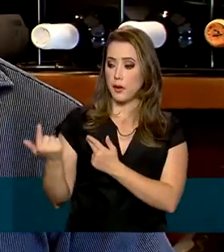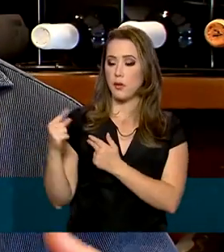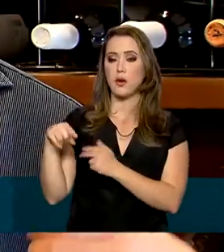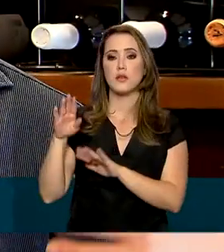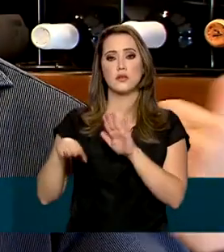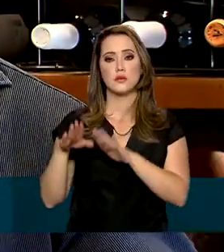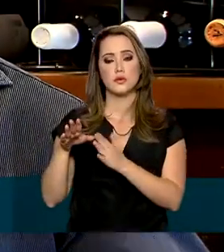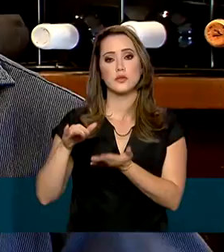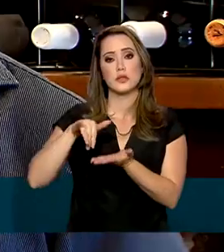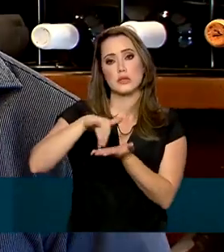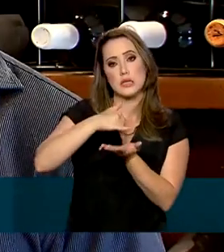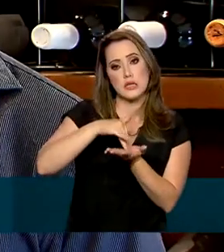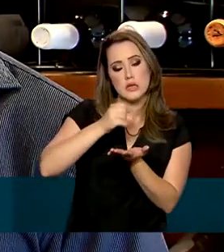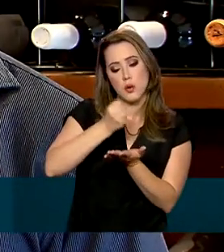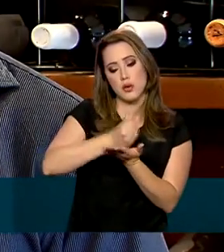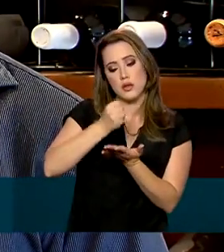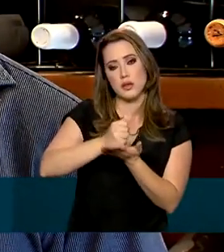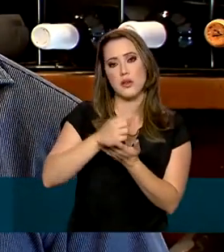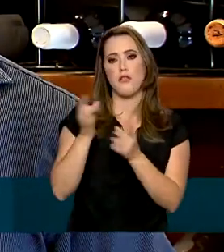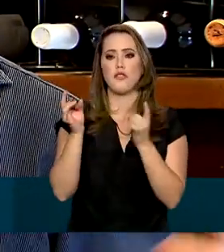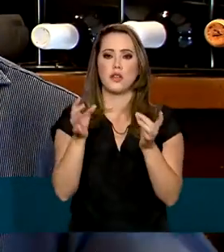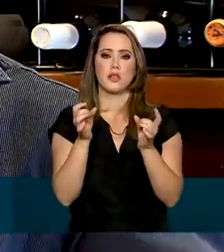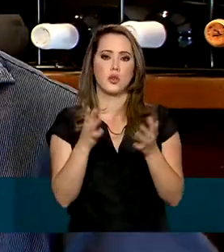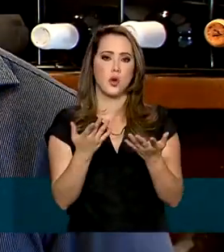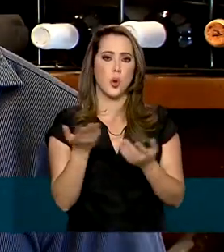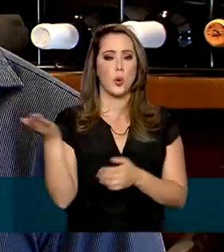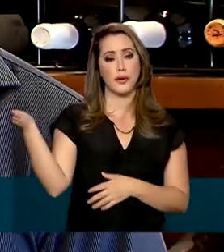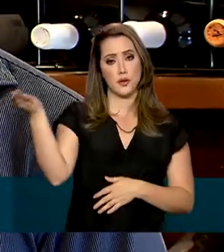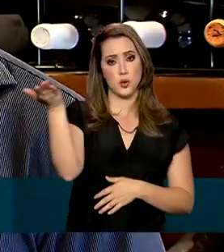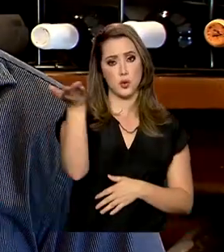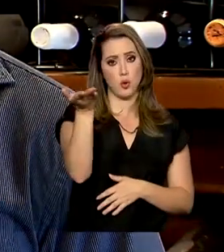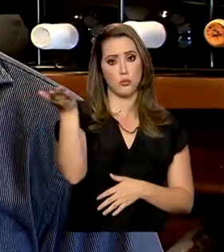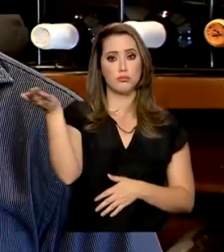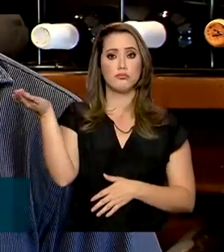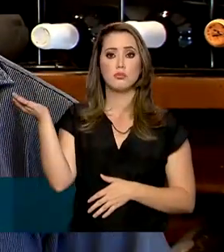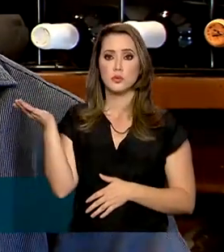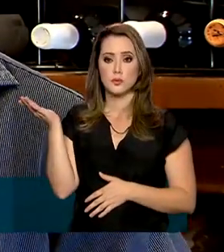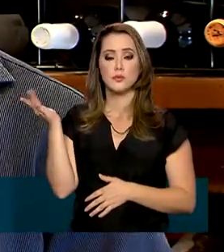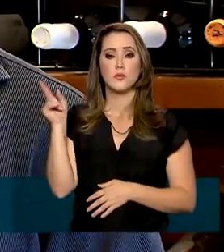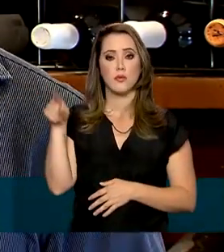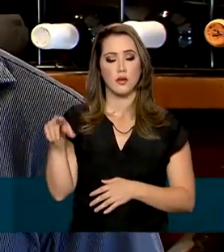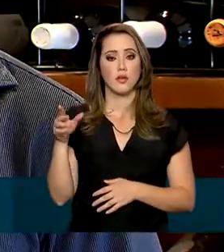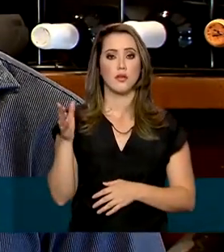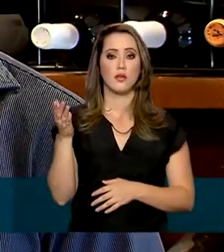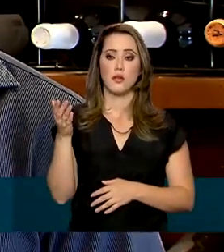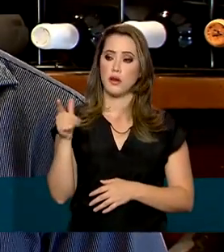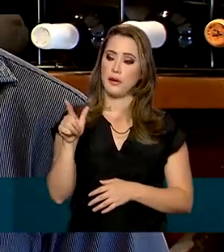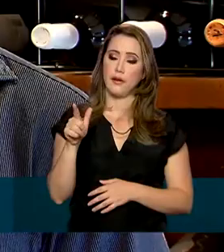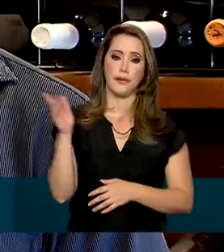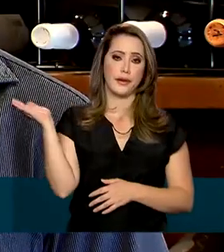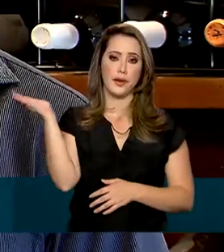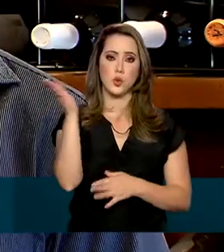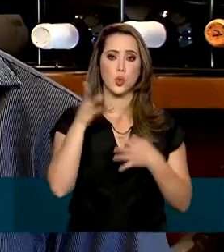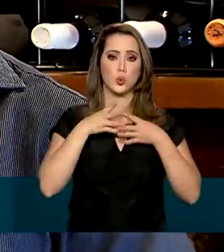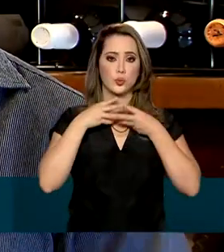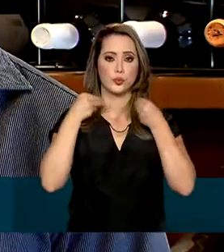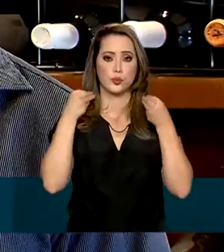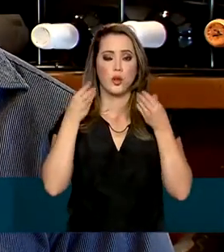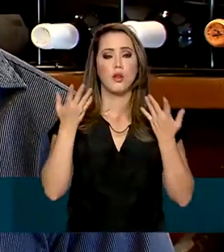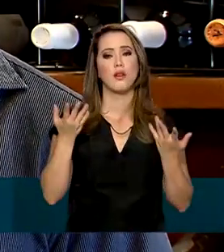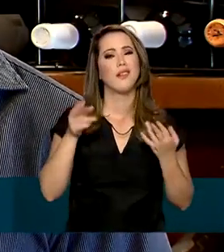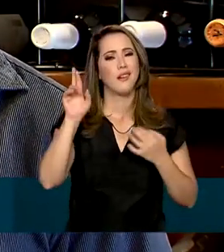gente é registrado em carteira como vendedor, como garçom, em muitos casos o sommelier ele é registrado como garçom. Então, assim, é